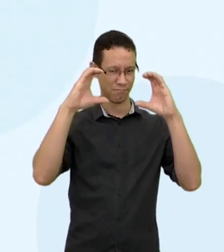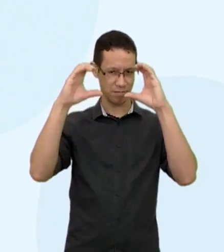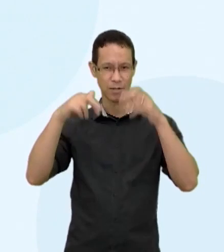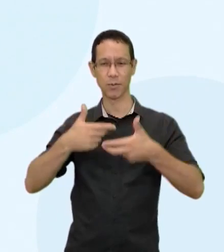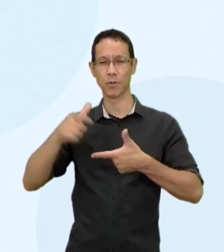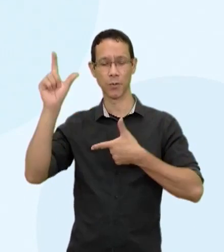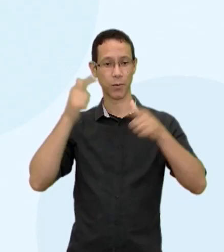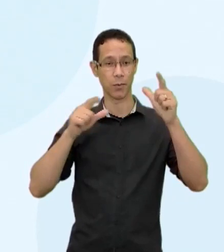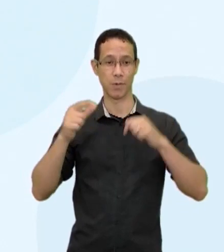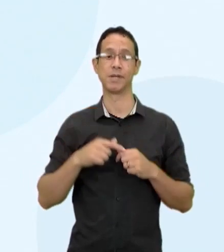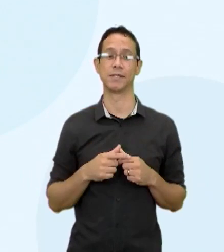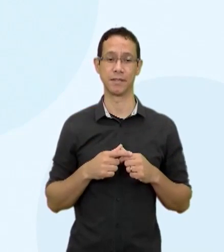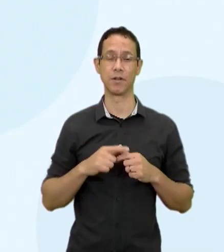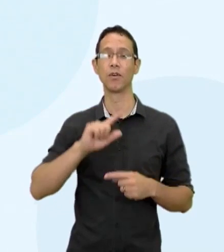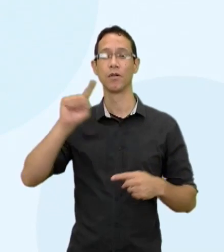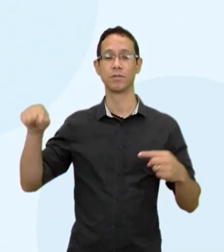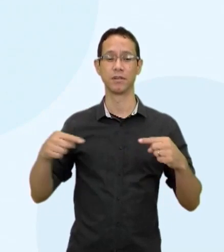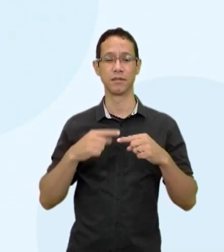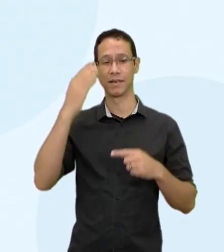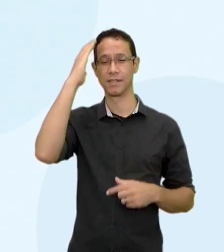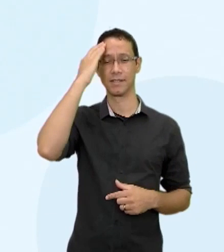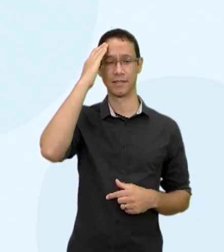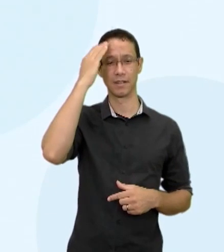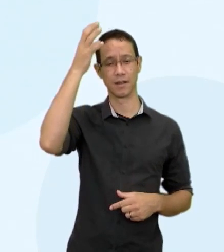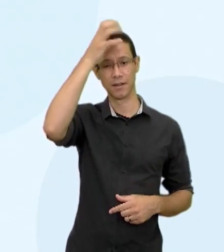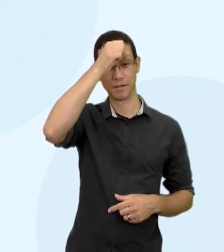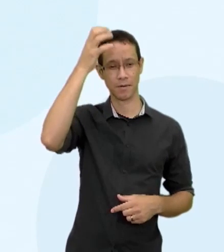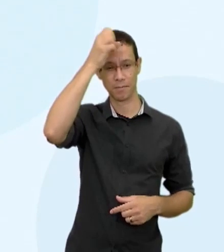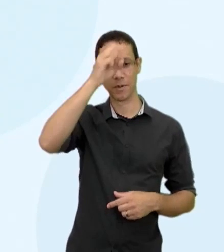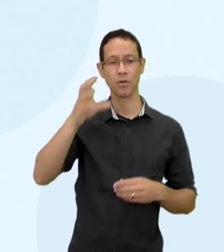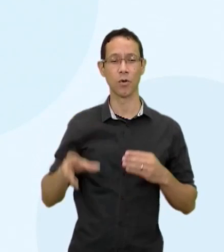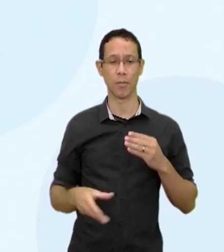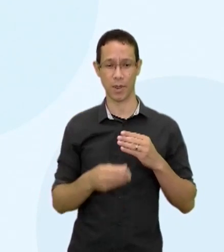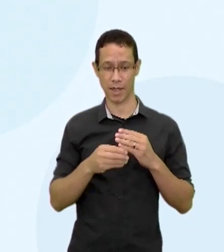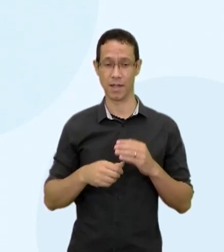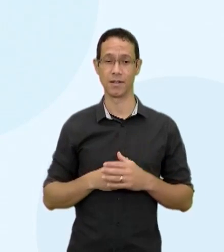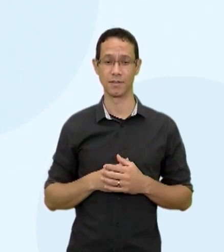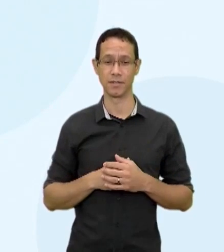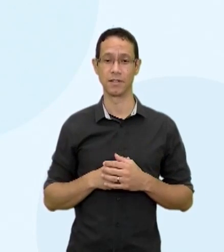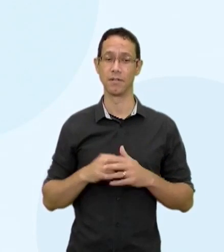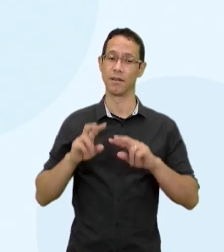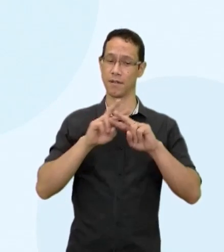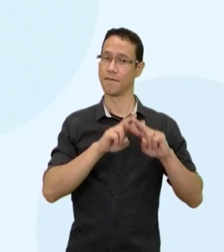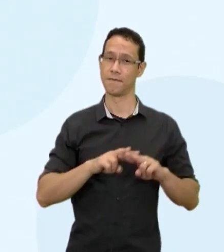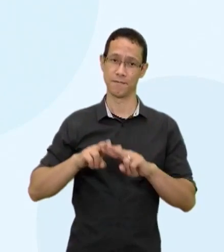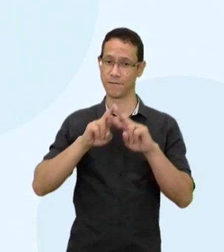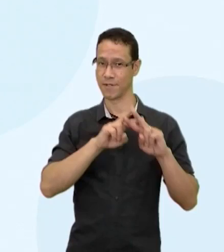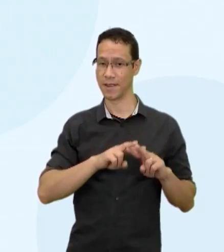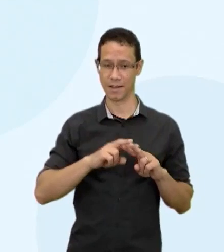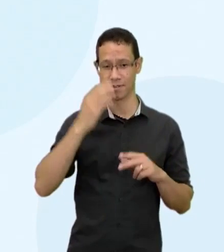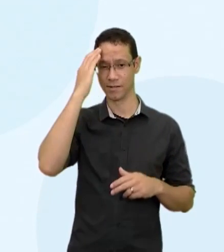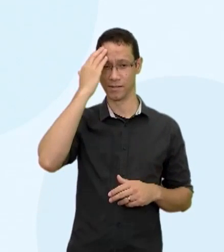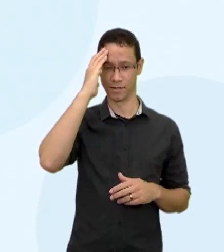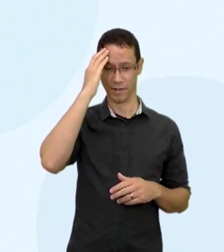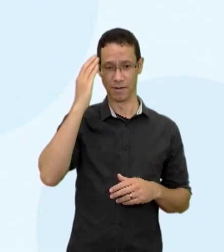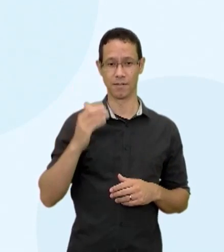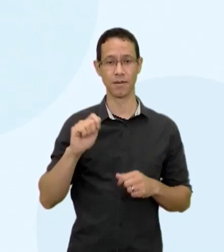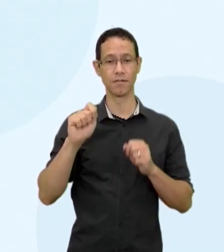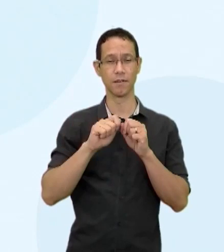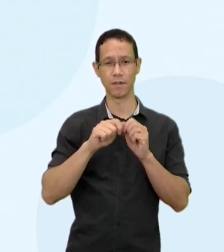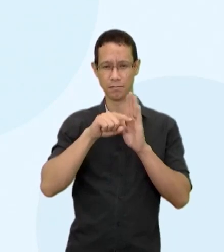outros. Objetivos desta aula: compreender o que aprenderemos no componente. Rever, né? O que vamos rever. Isso. Realizar